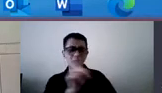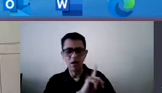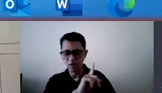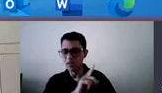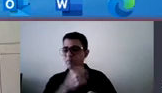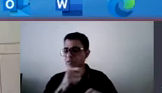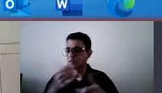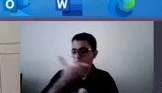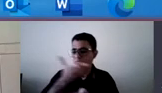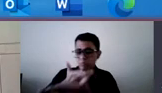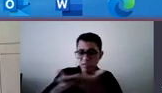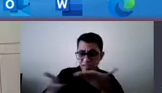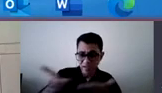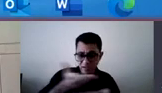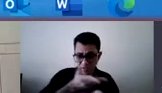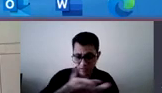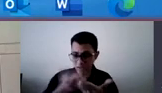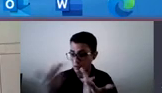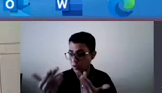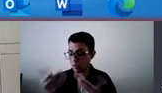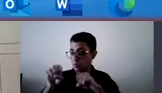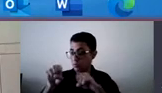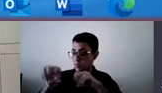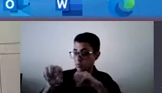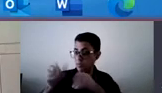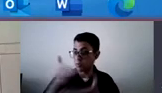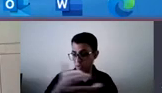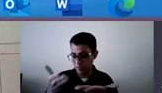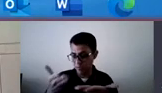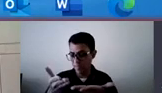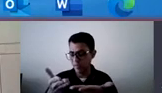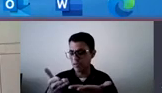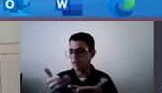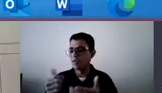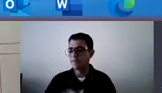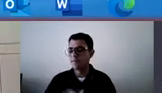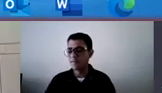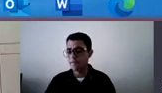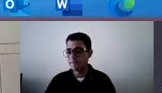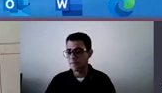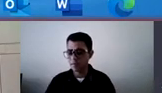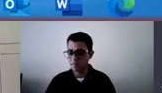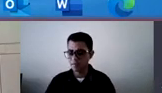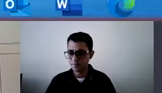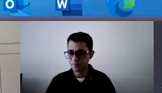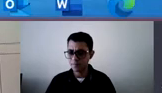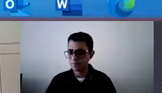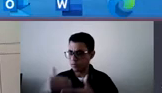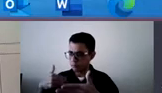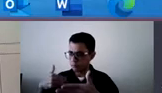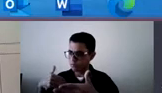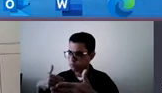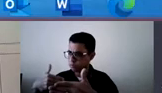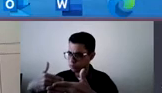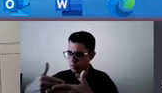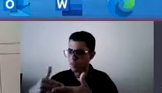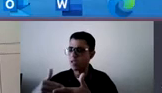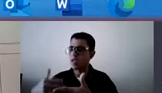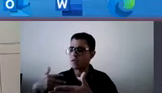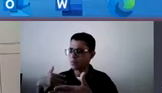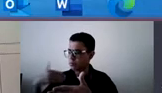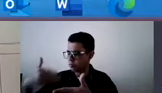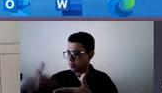socioemocional, que nem estamos falando aqui. A gente vai lidar muito com isso daqui para frente, né? É uma